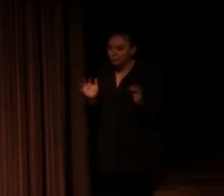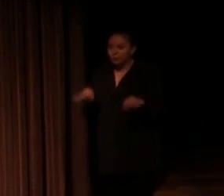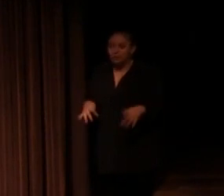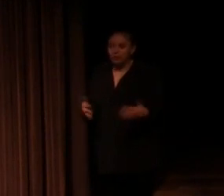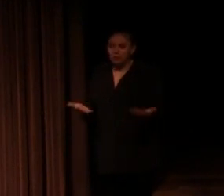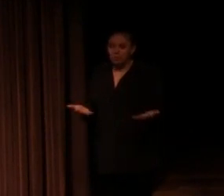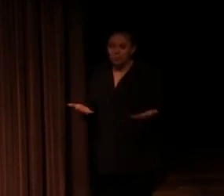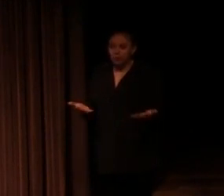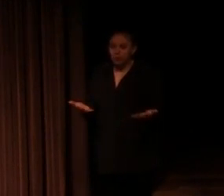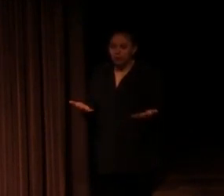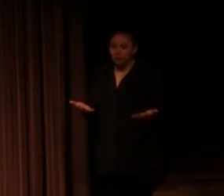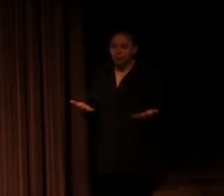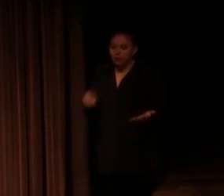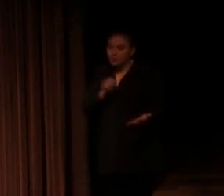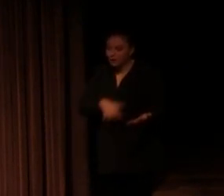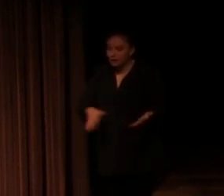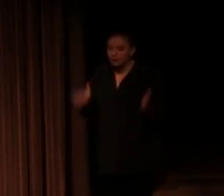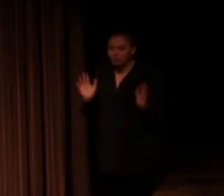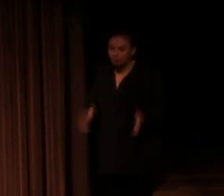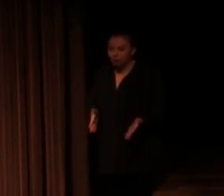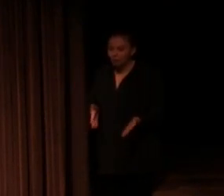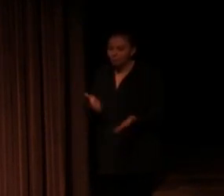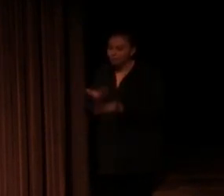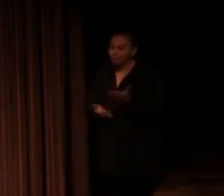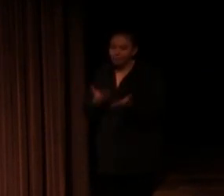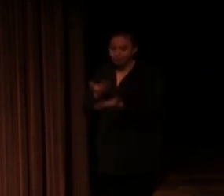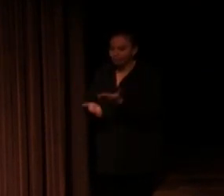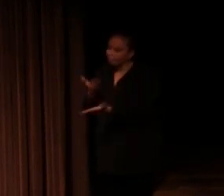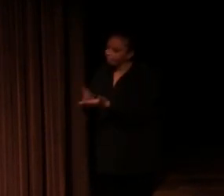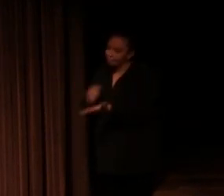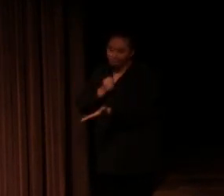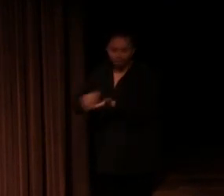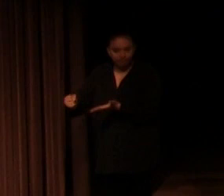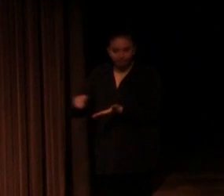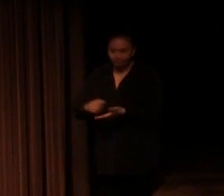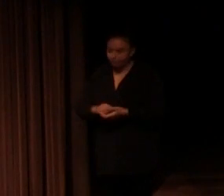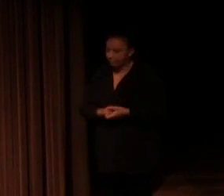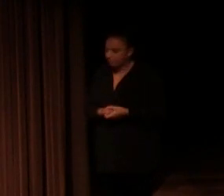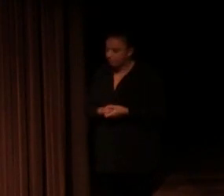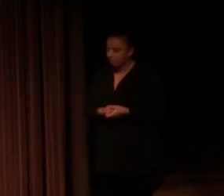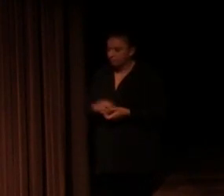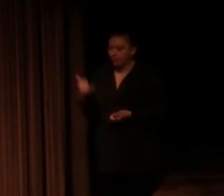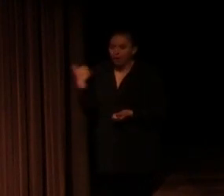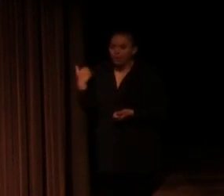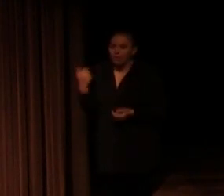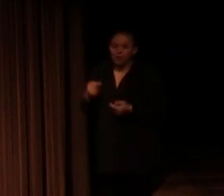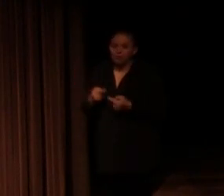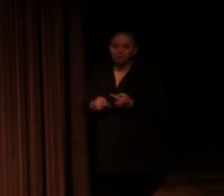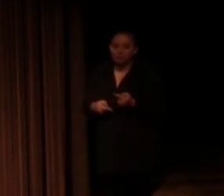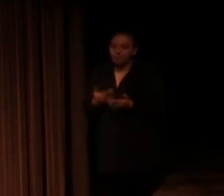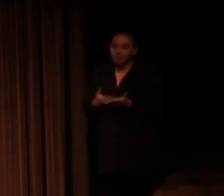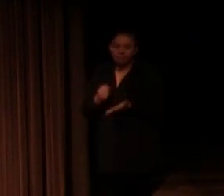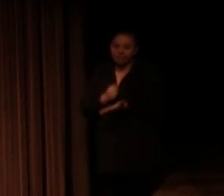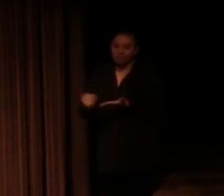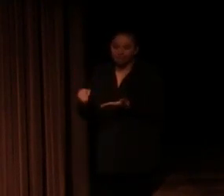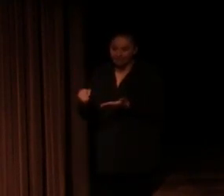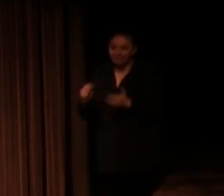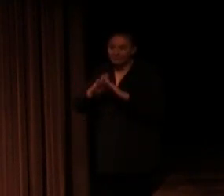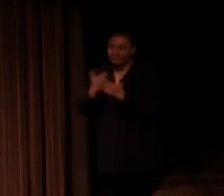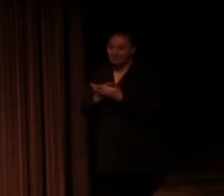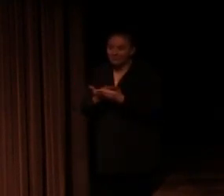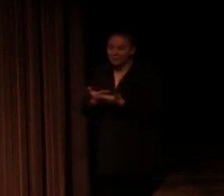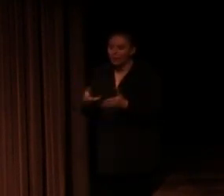já não tem mais idade de creche uma coisa impressionante quando termina já não tem mais idade pra tá na creche já